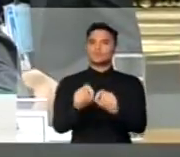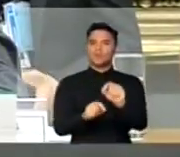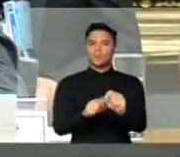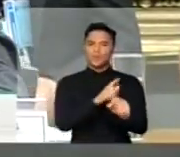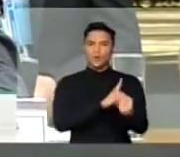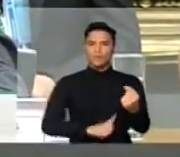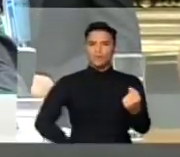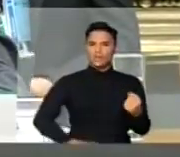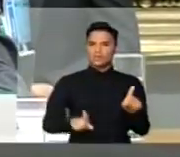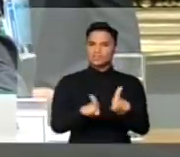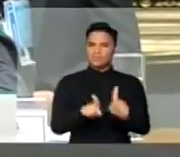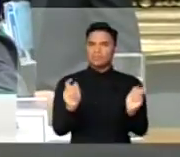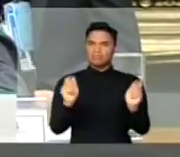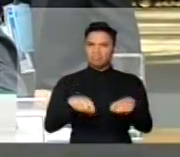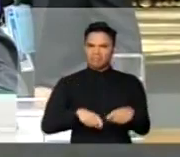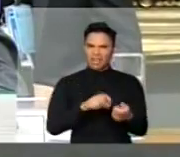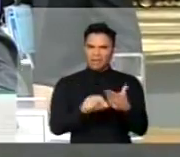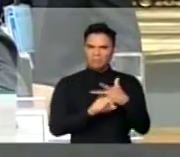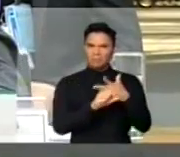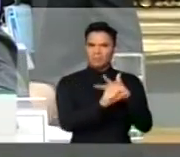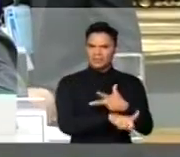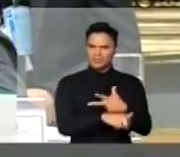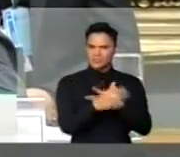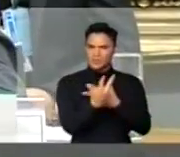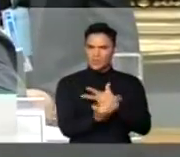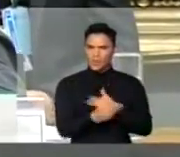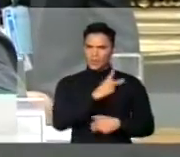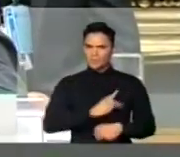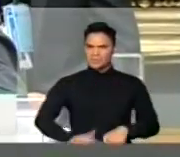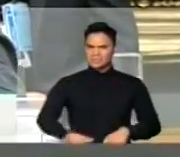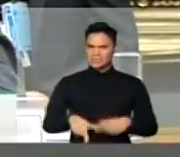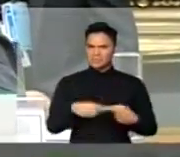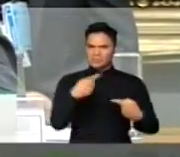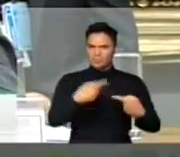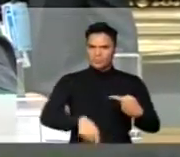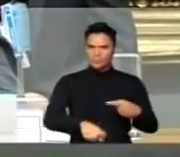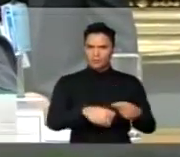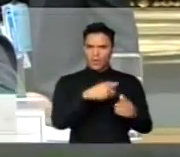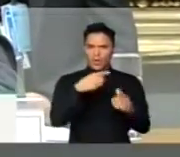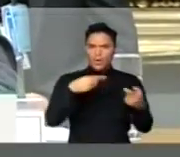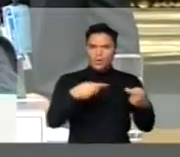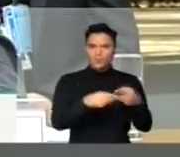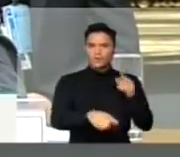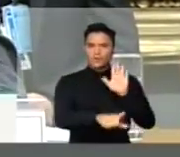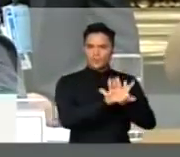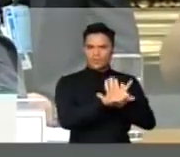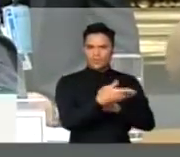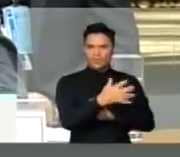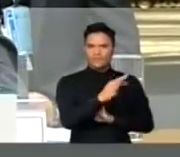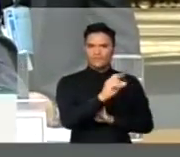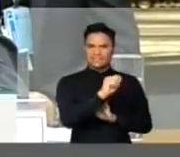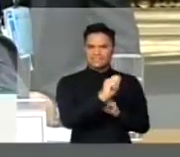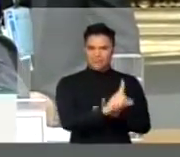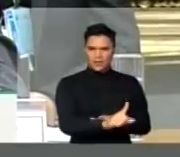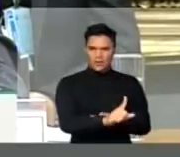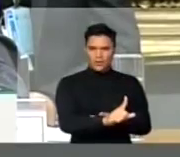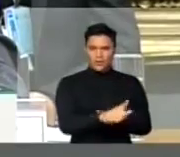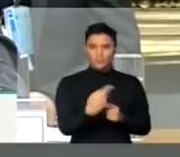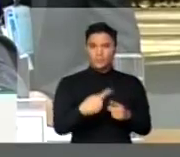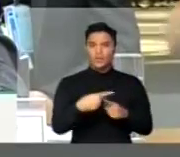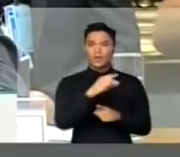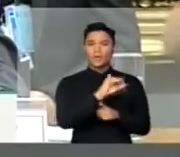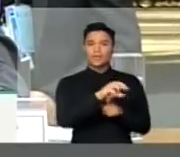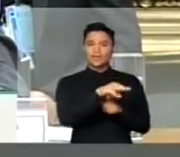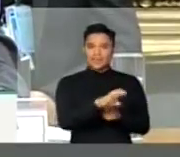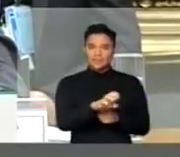governadores também poderão sofrer impeachment por falta de cumprimento das metas fiscais. Primeiro, porque o crime de